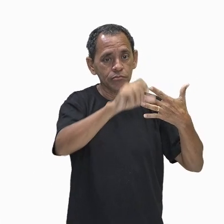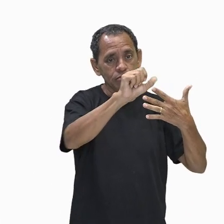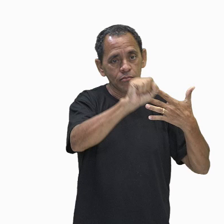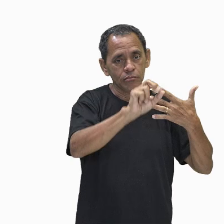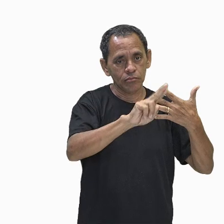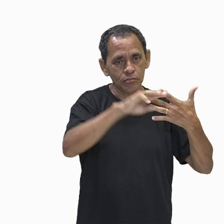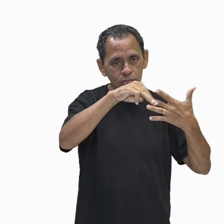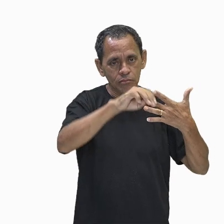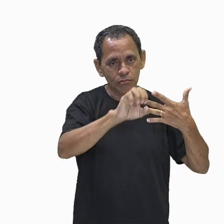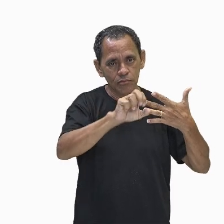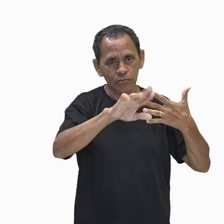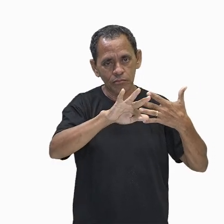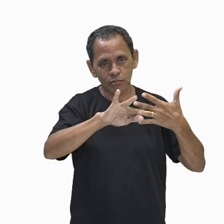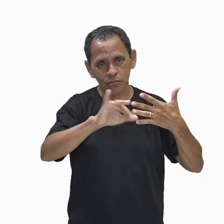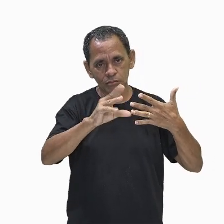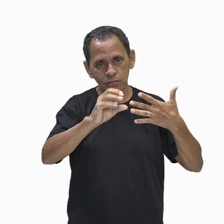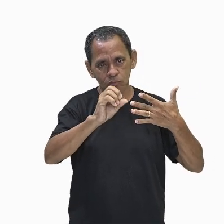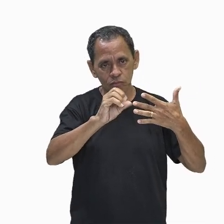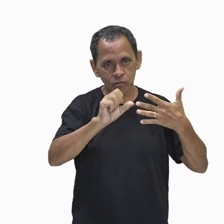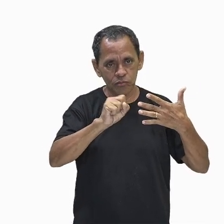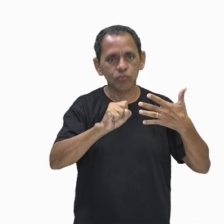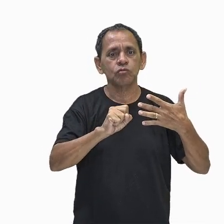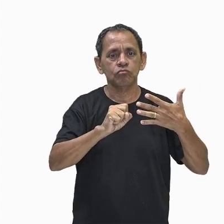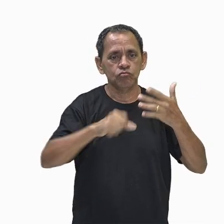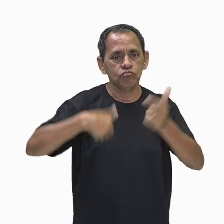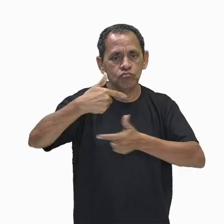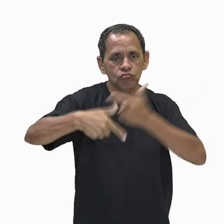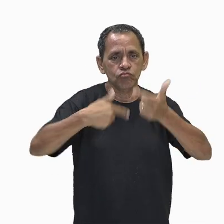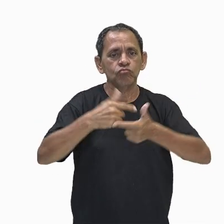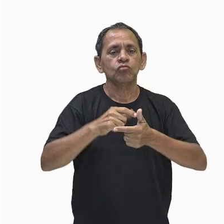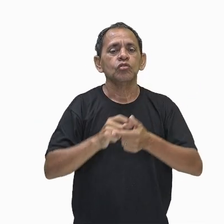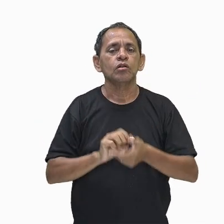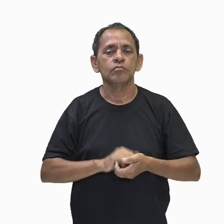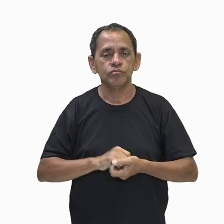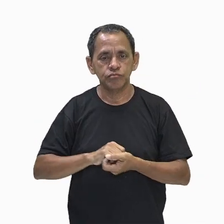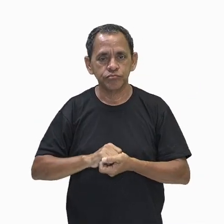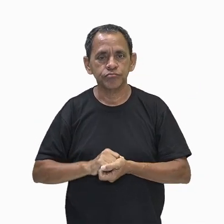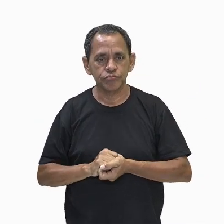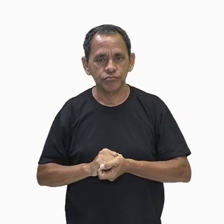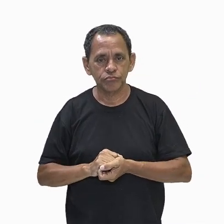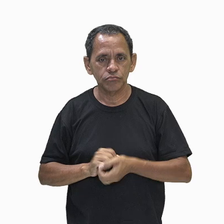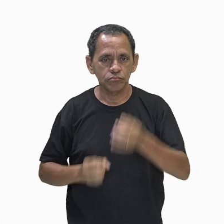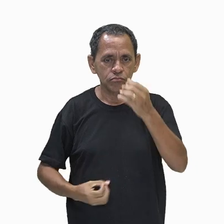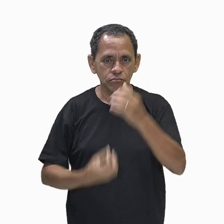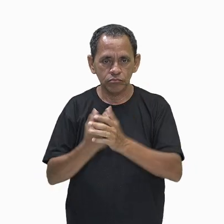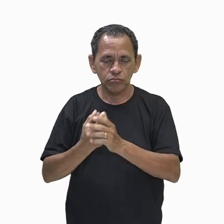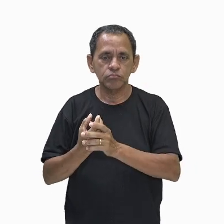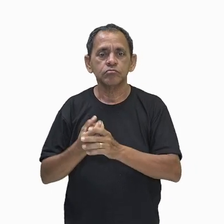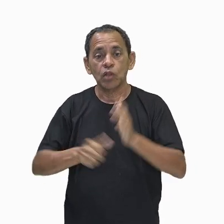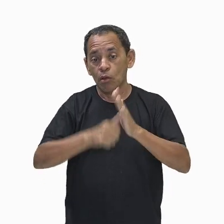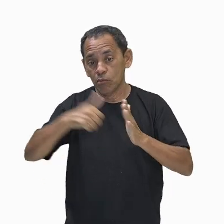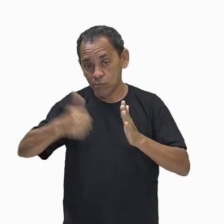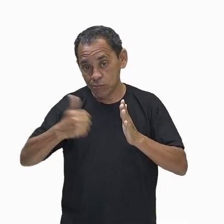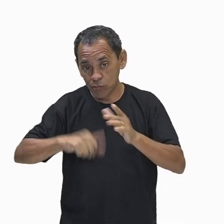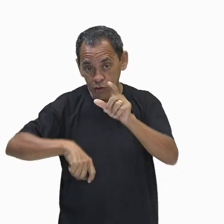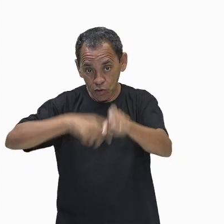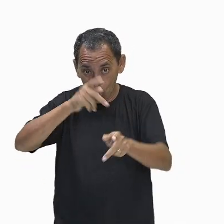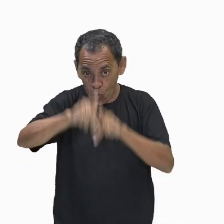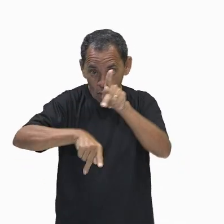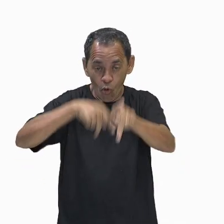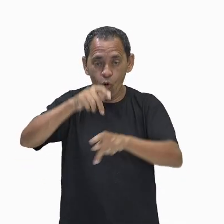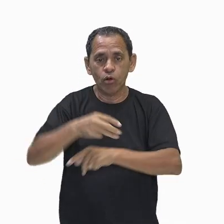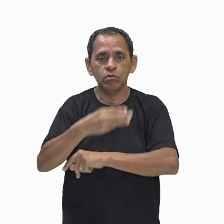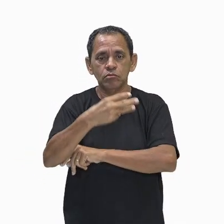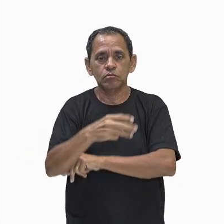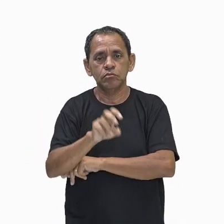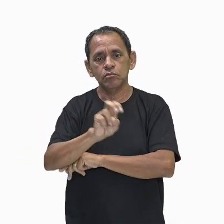da Mesopotâmia a ser trabalhada, são considerados os criadores da primeira civilização da Mesopotâmia, 3.500 anos